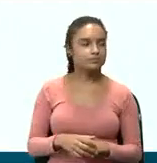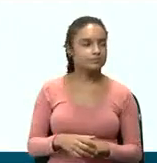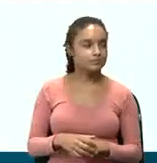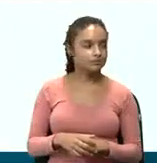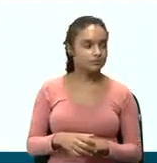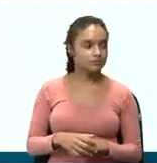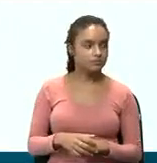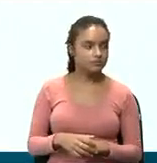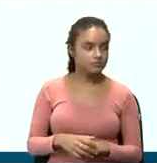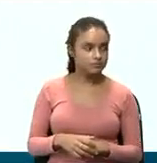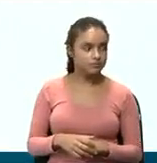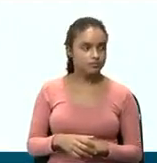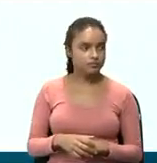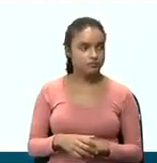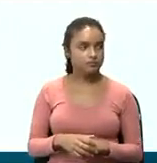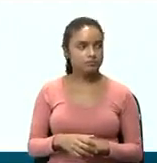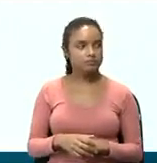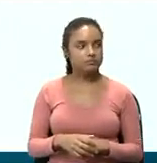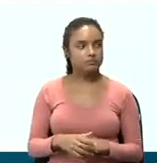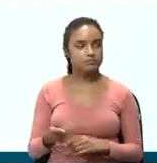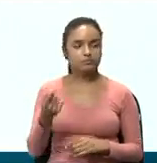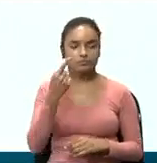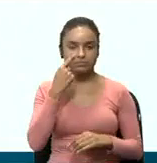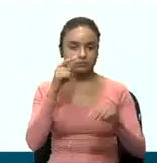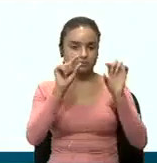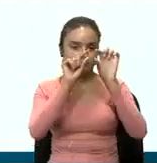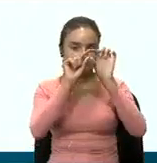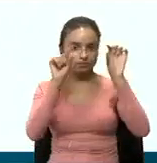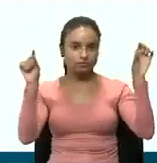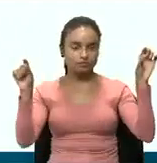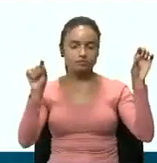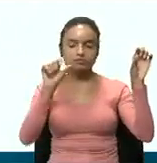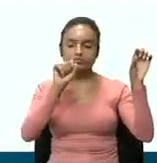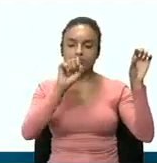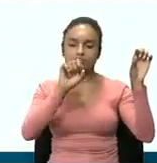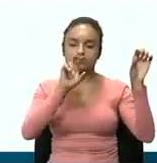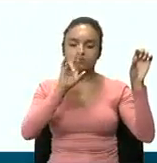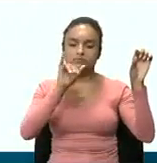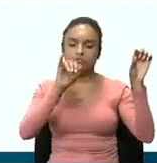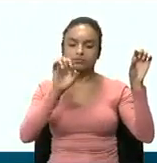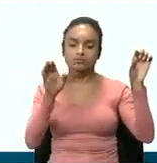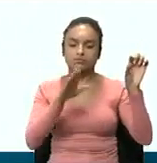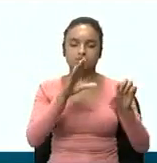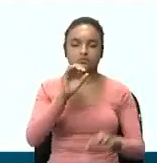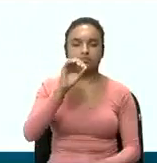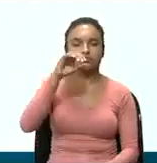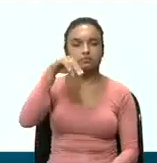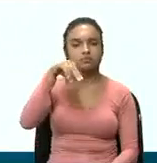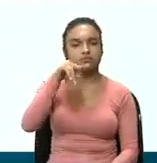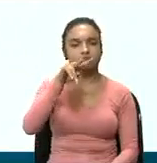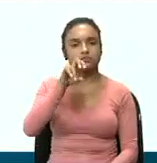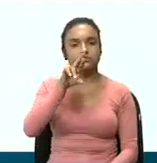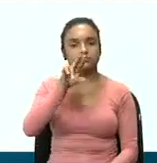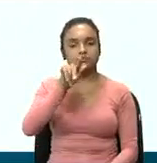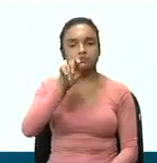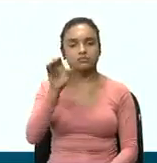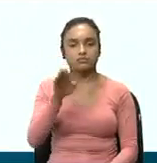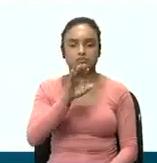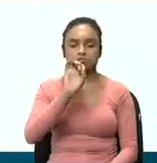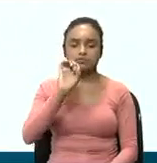Verifique se a série converge ou se essa série diverge. Então nós temos o